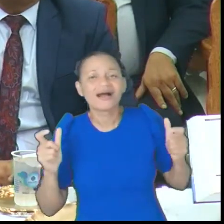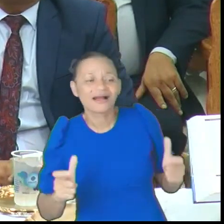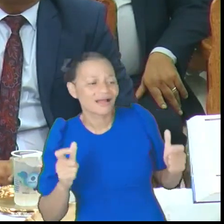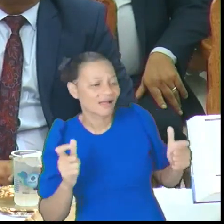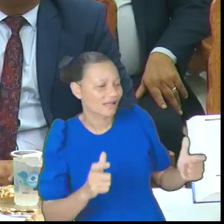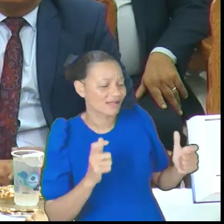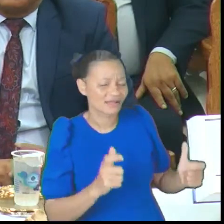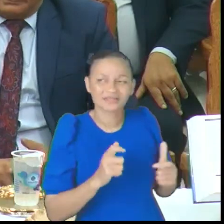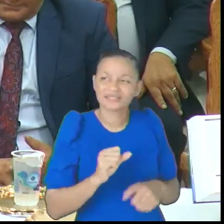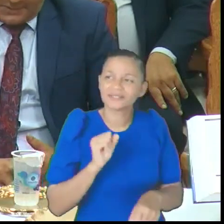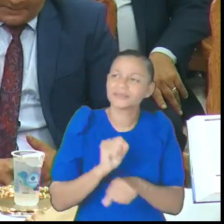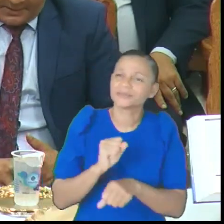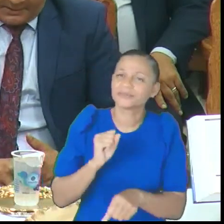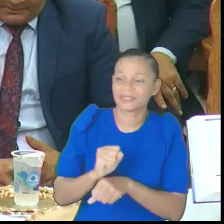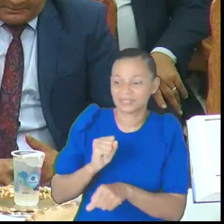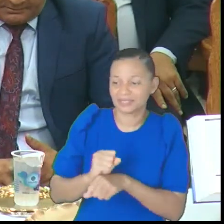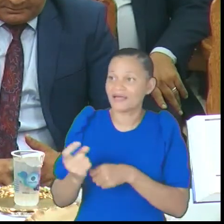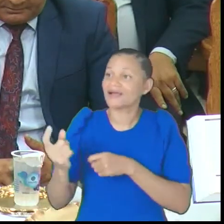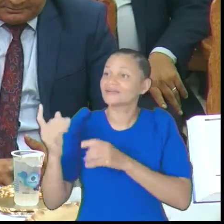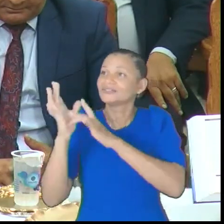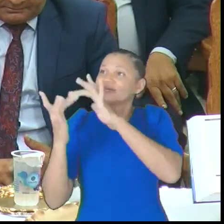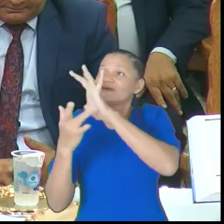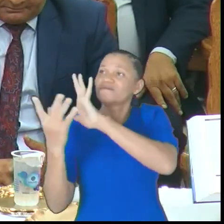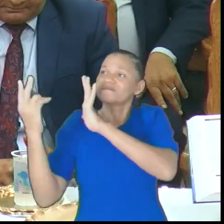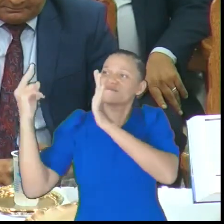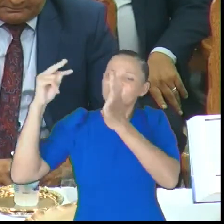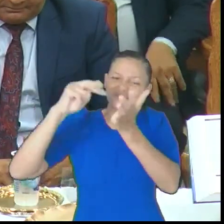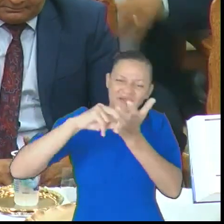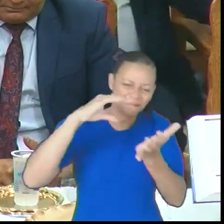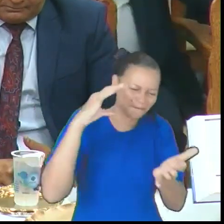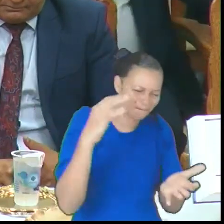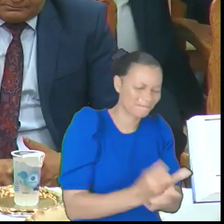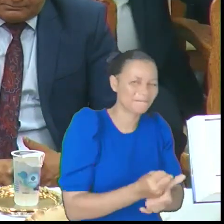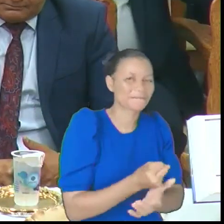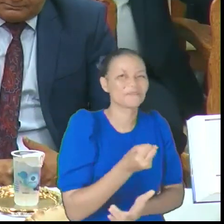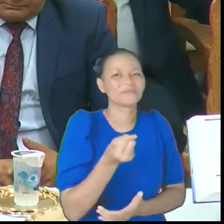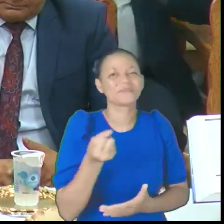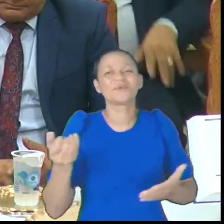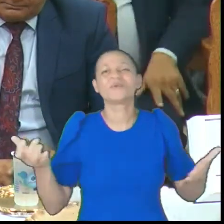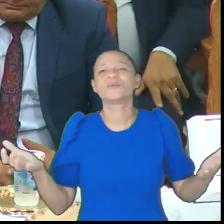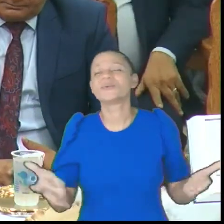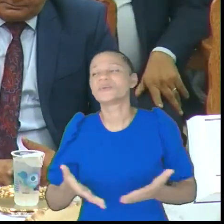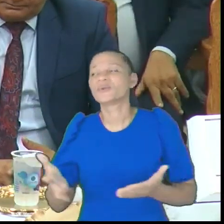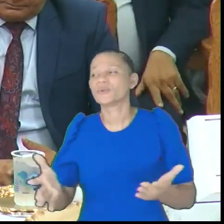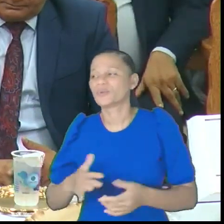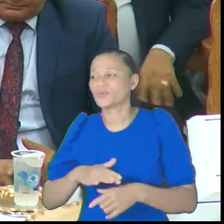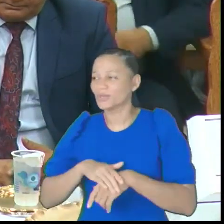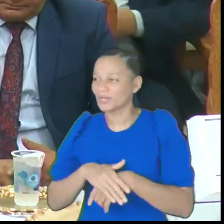está guardando o seu noivo? Vim buscar aqui essa noite.